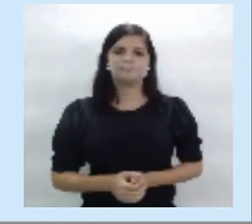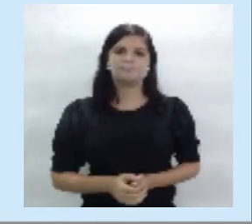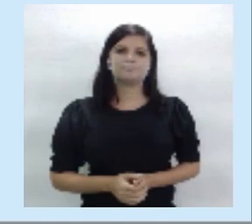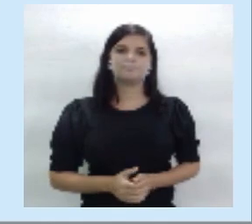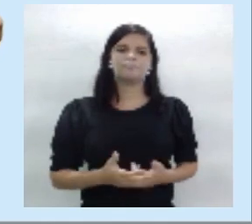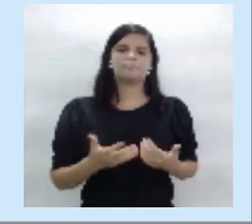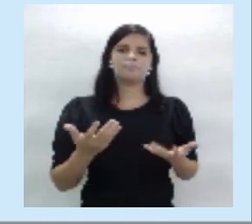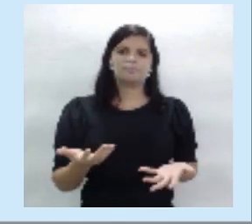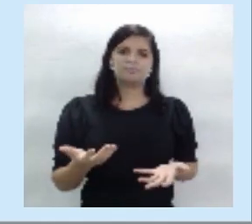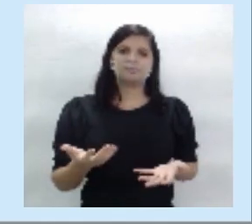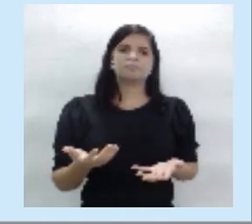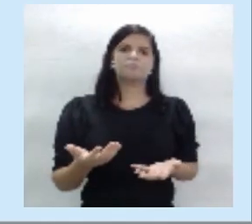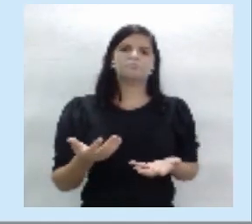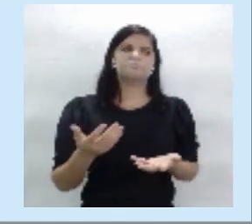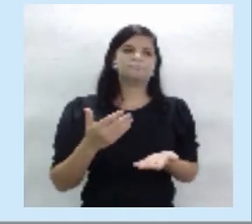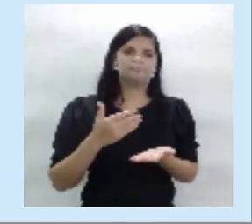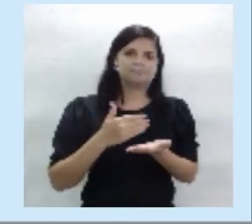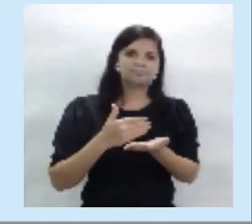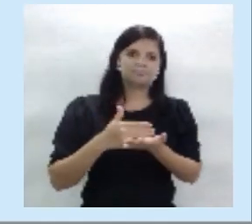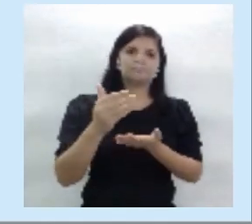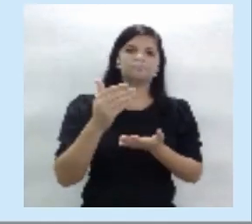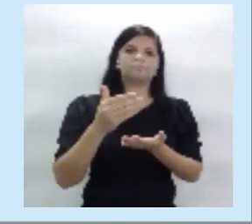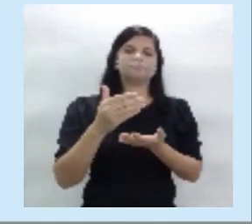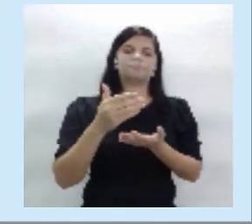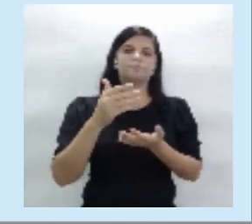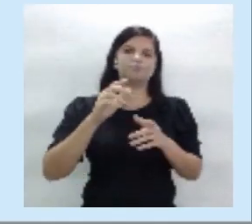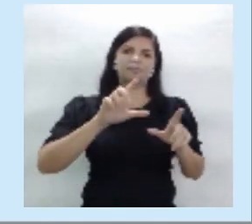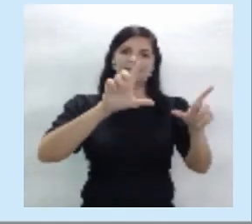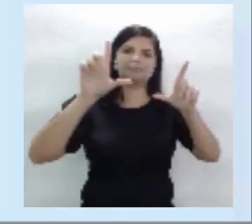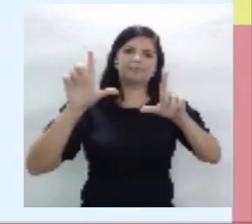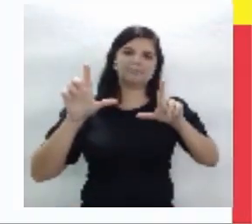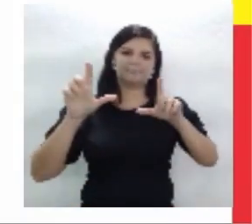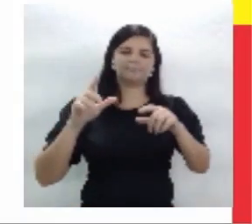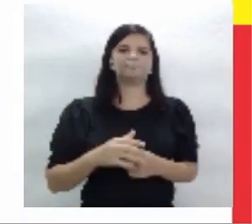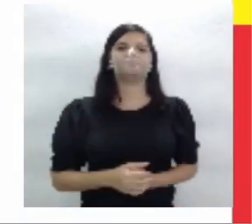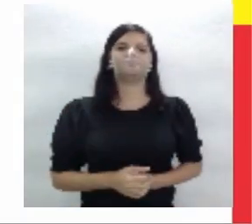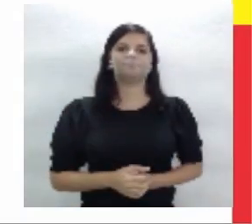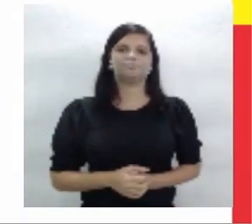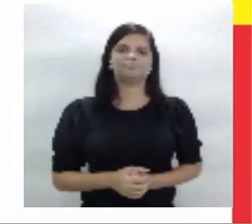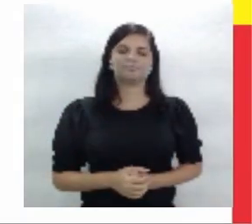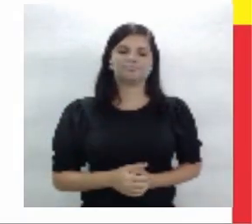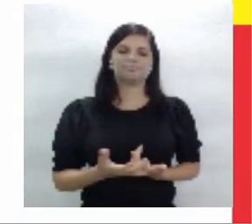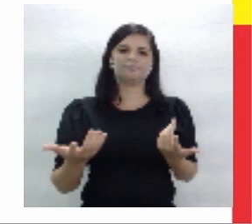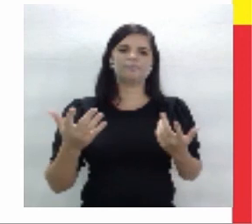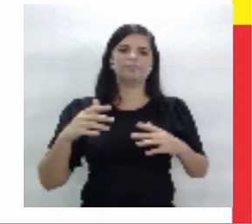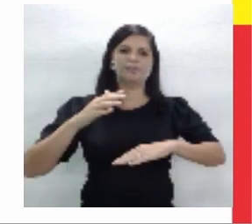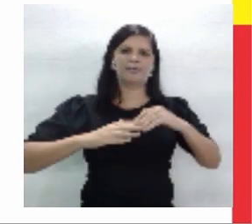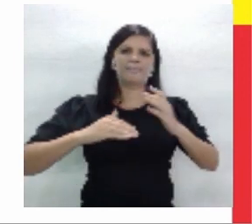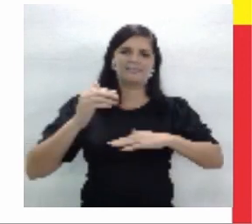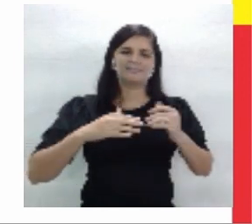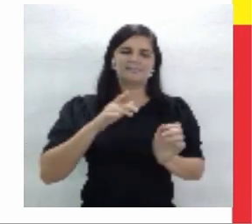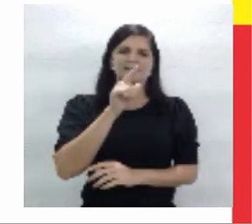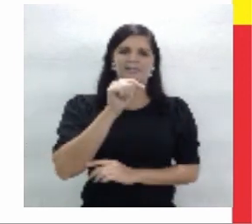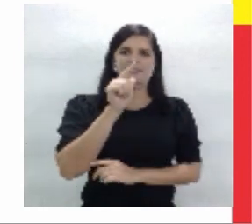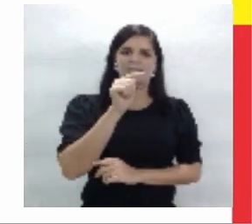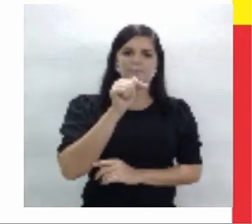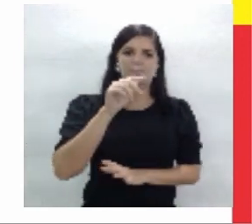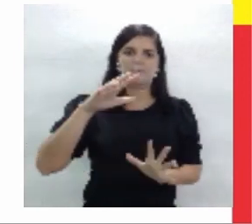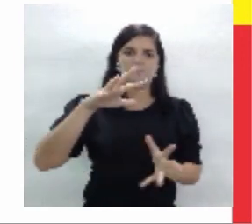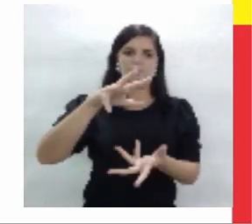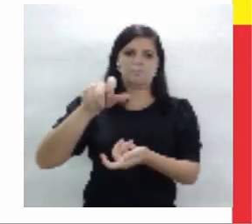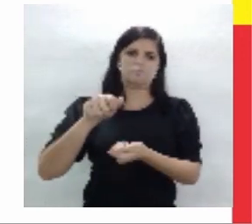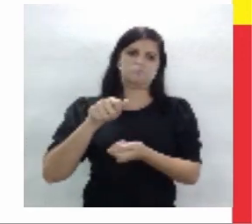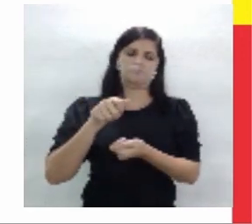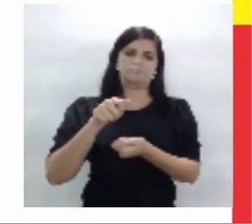ano. Sem mais delongas, vamos à aula. Acompanhe na tela, oitavo ano, por favor. A capacidade de água no mundo,